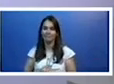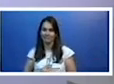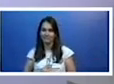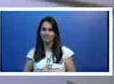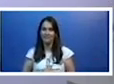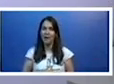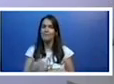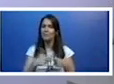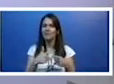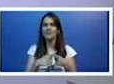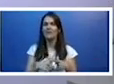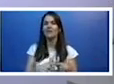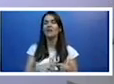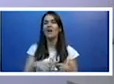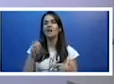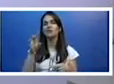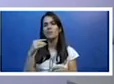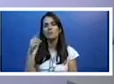não é esse o objetivo.